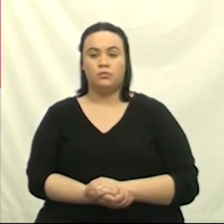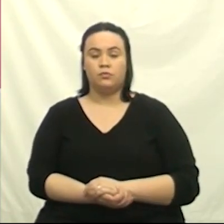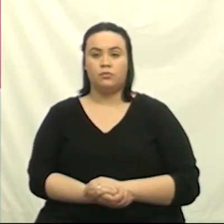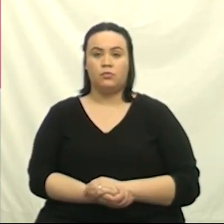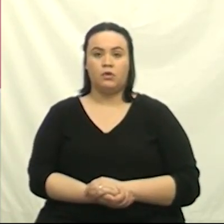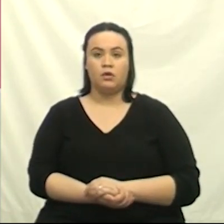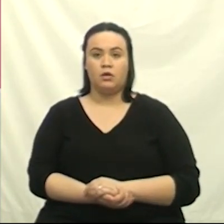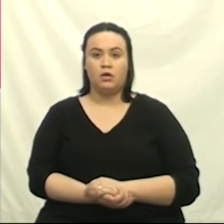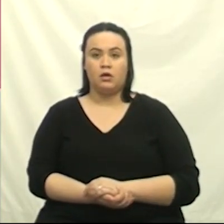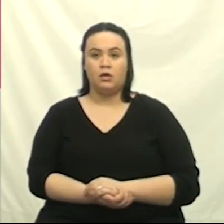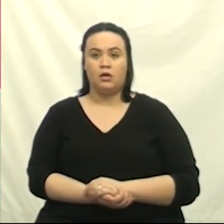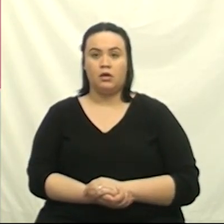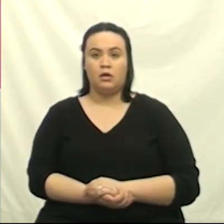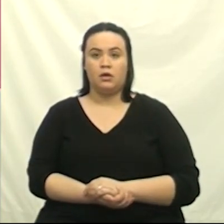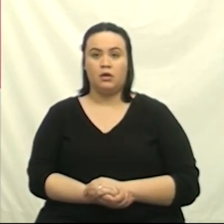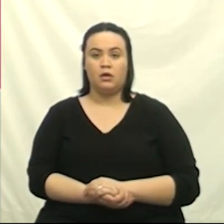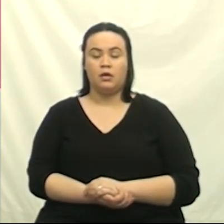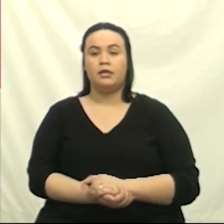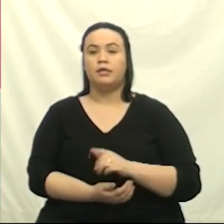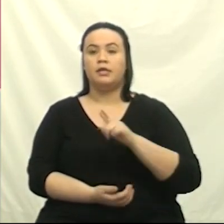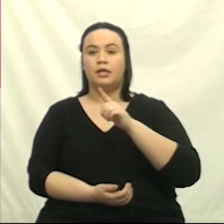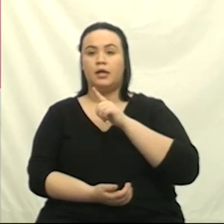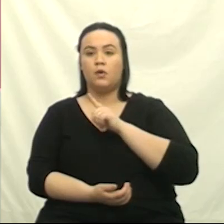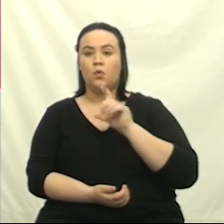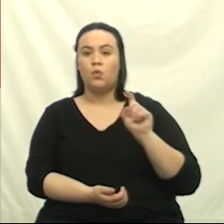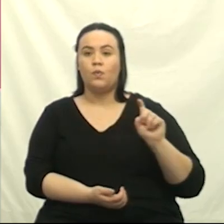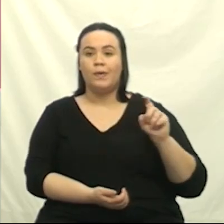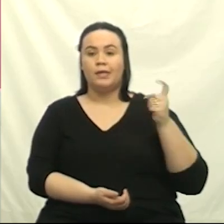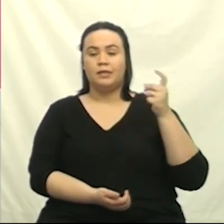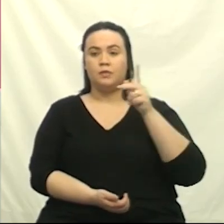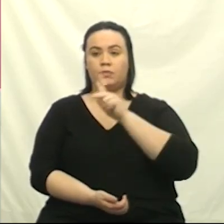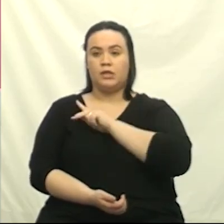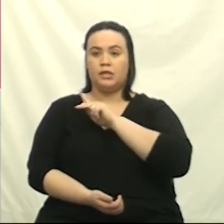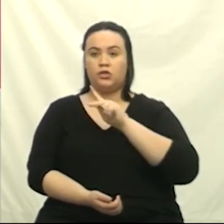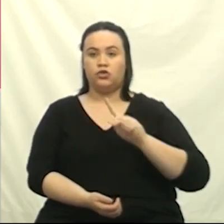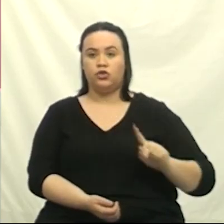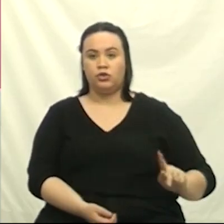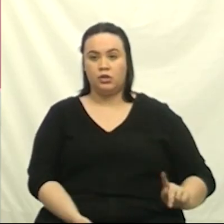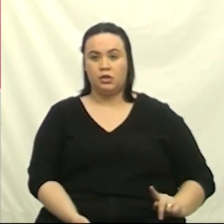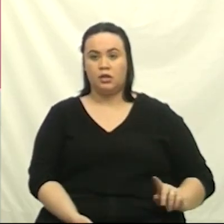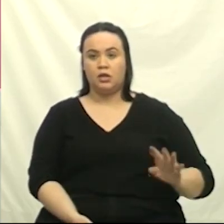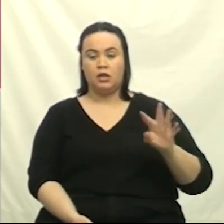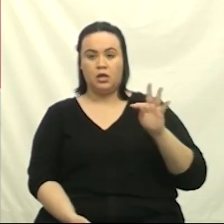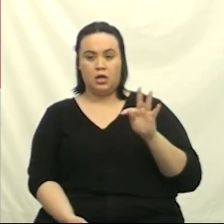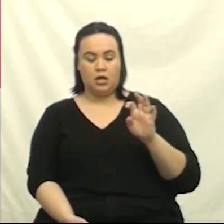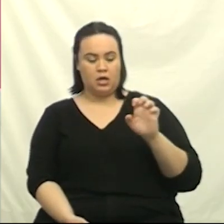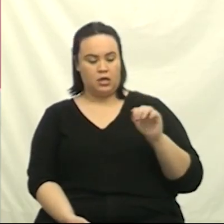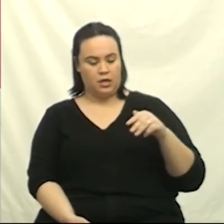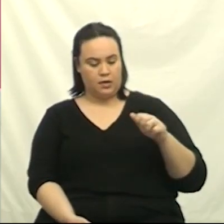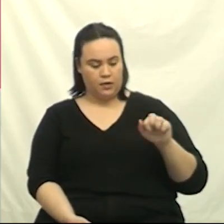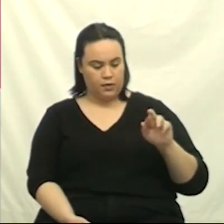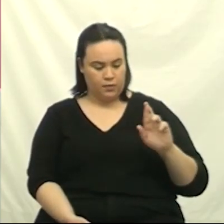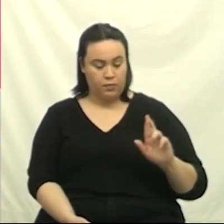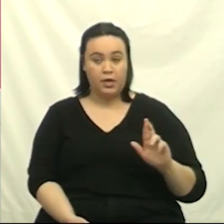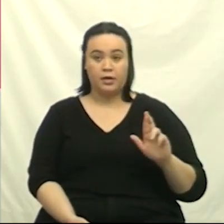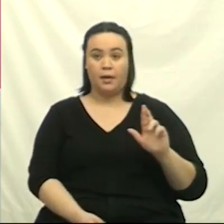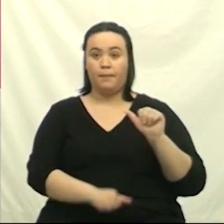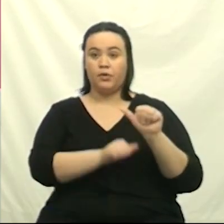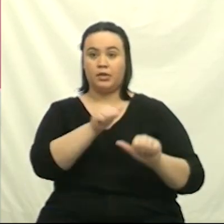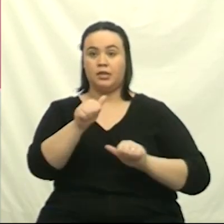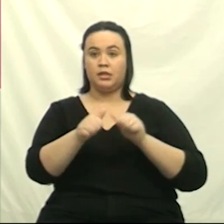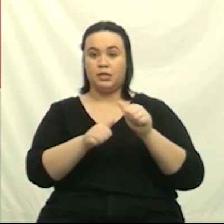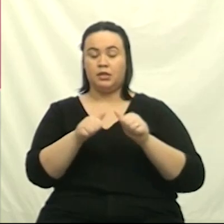ex-presidente da república Michel Temer foi aquele projeto da reforma trabalhista